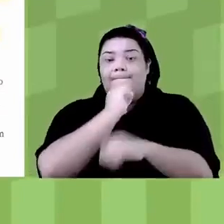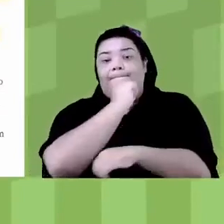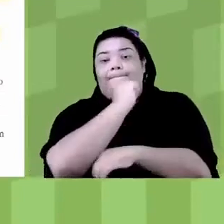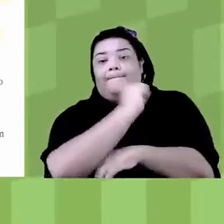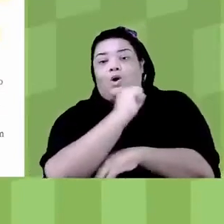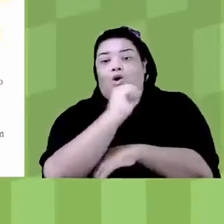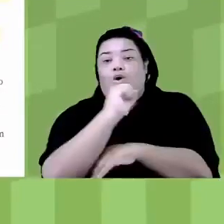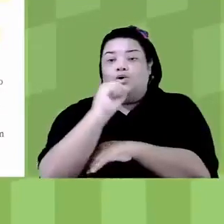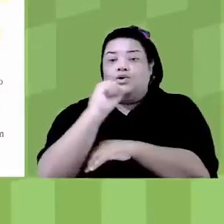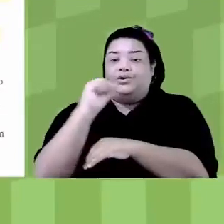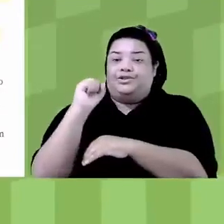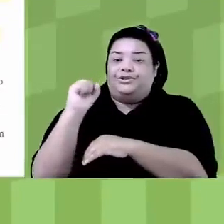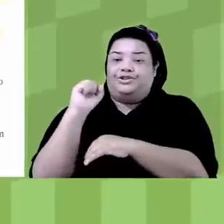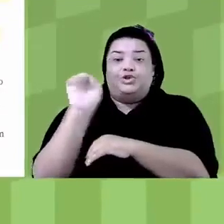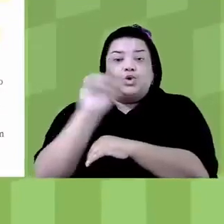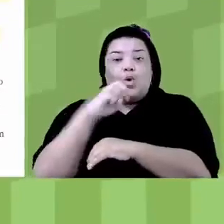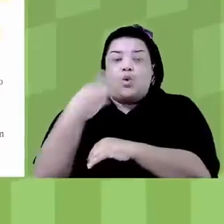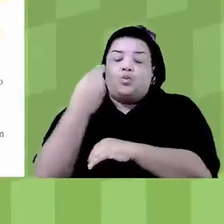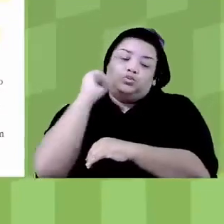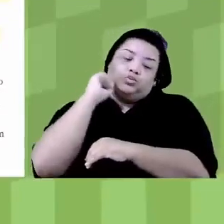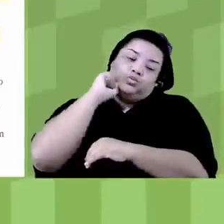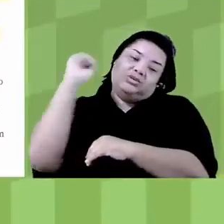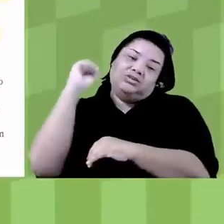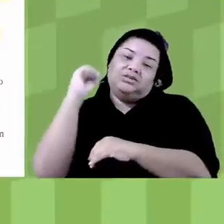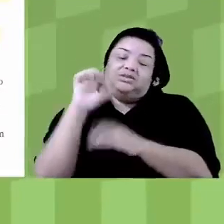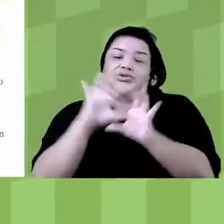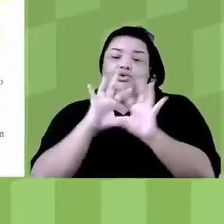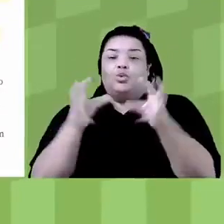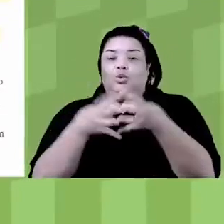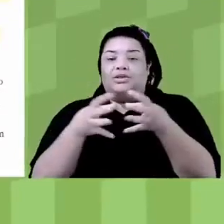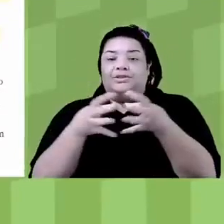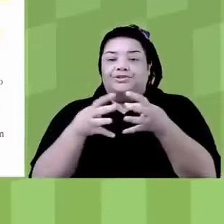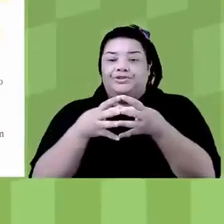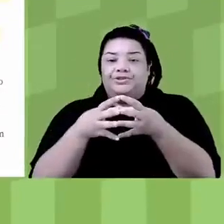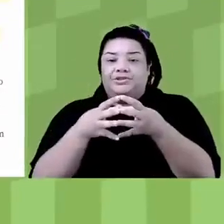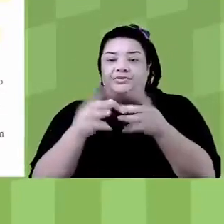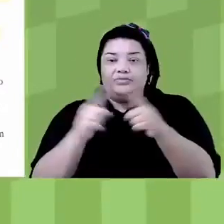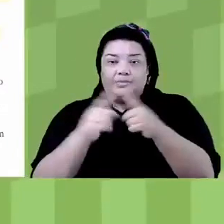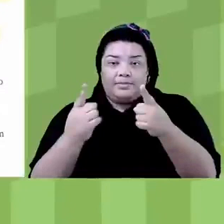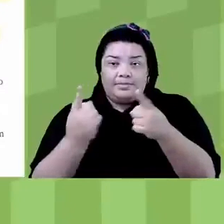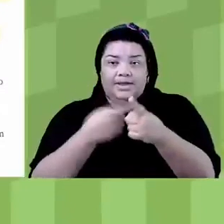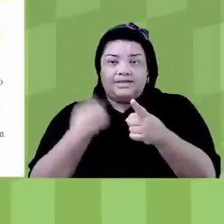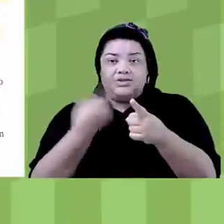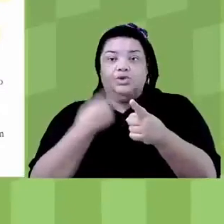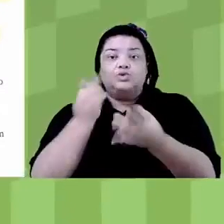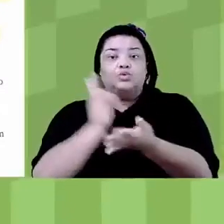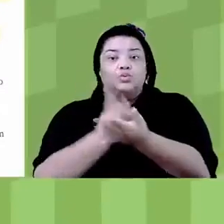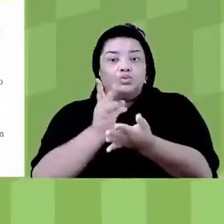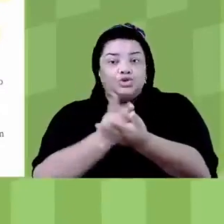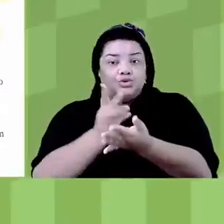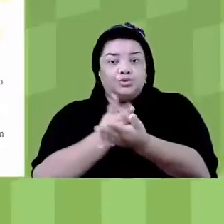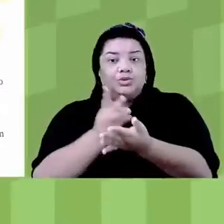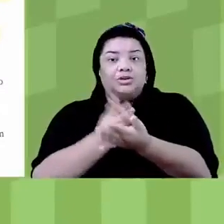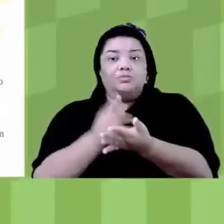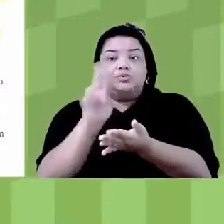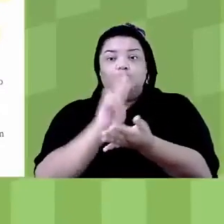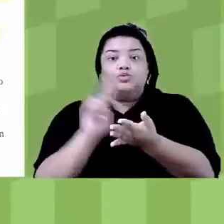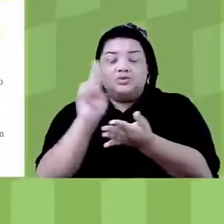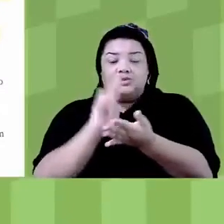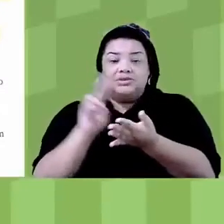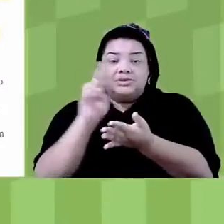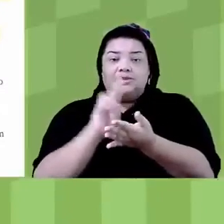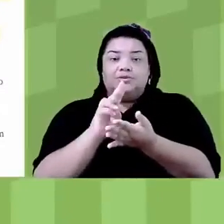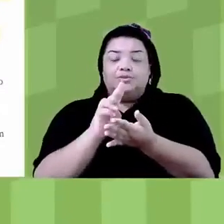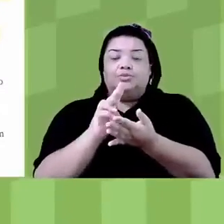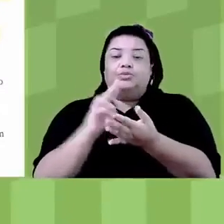crise climática. No entanto, continuamos a alimentar nosso vício em combustíveis fósseis. Nós